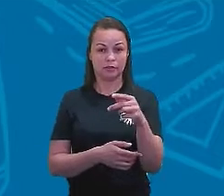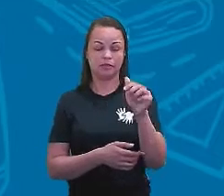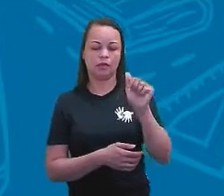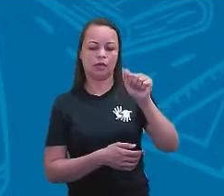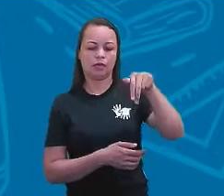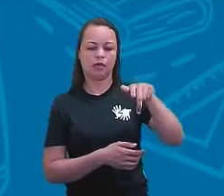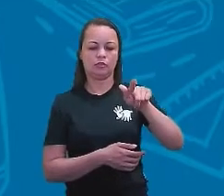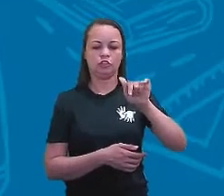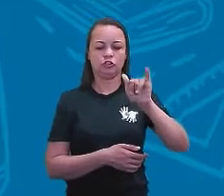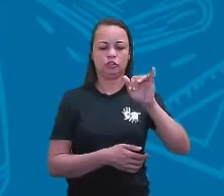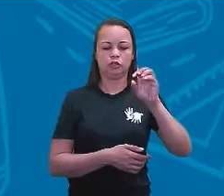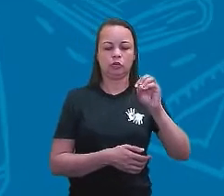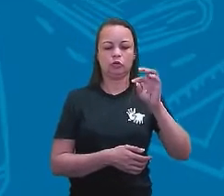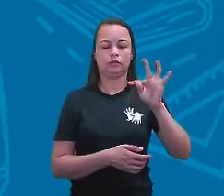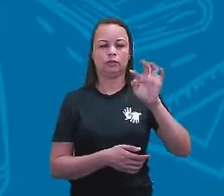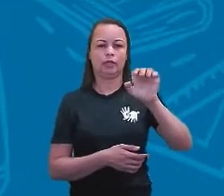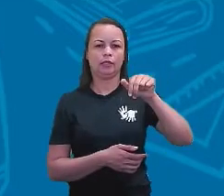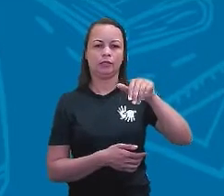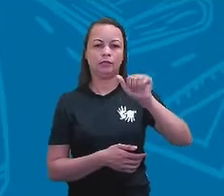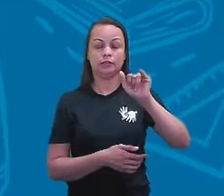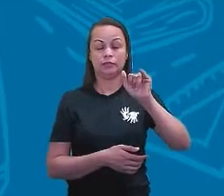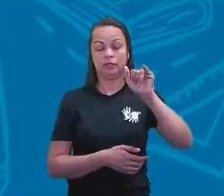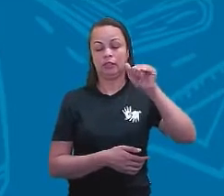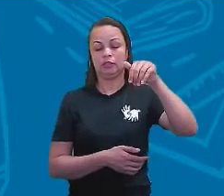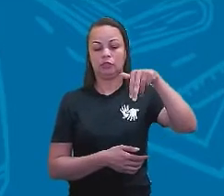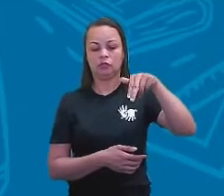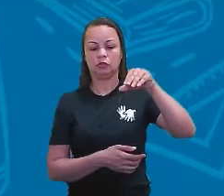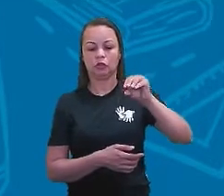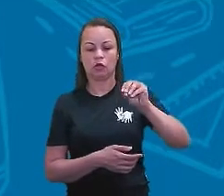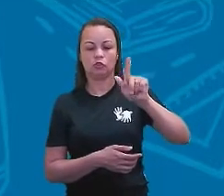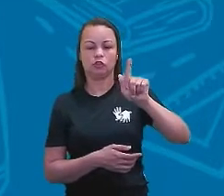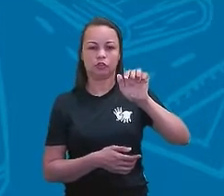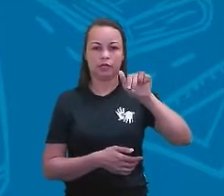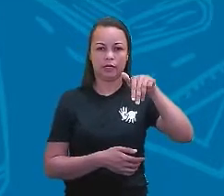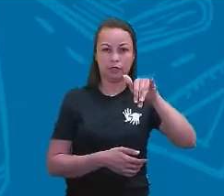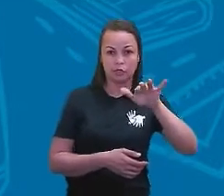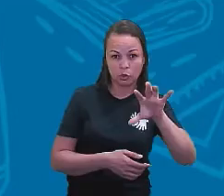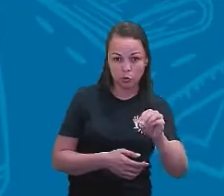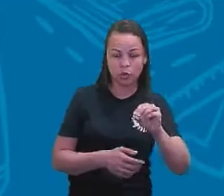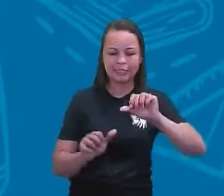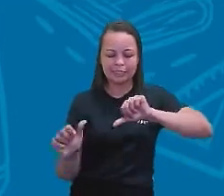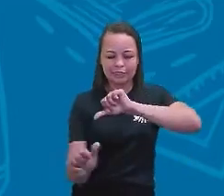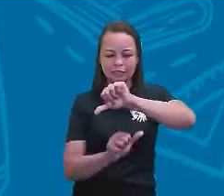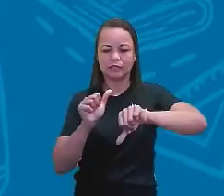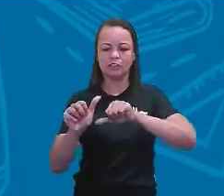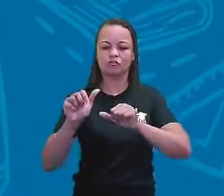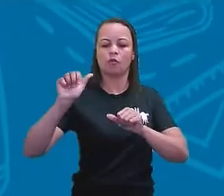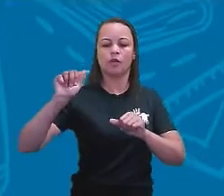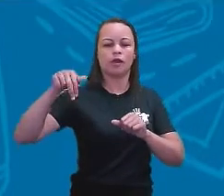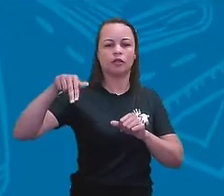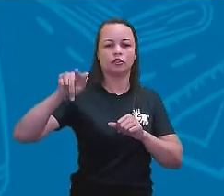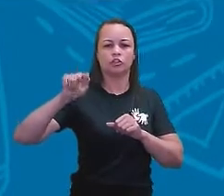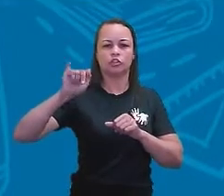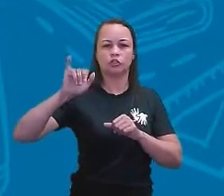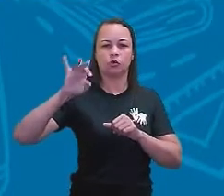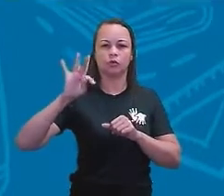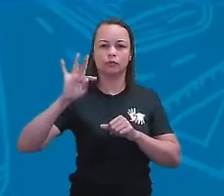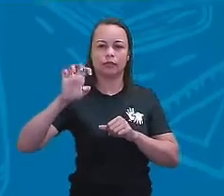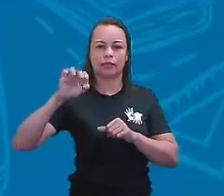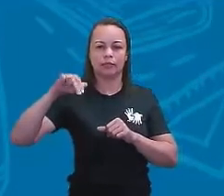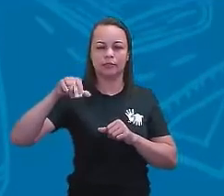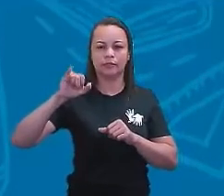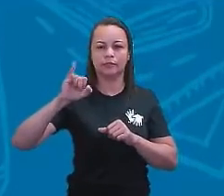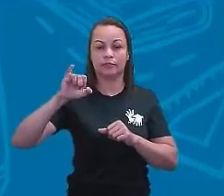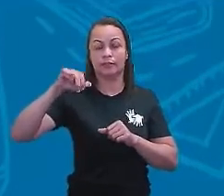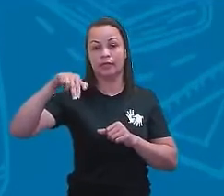vai transformar-se em quê? Anginotensina 1. Mas vê só, vai ter um outro momento, aí vai